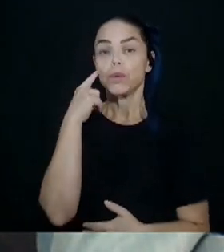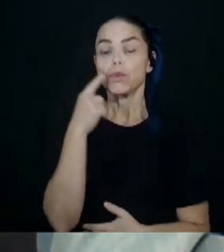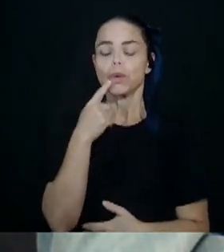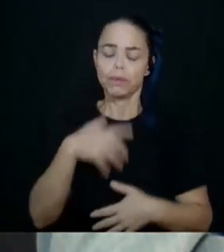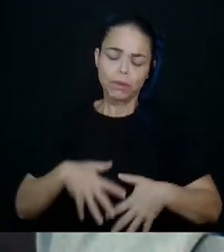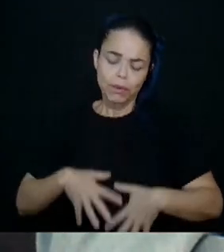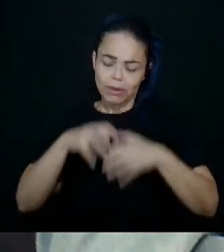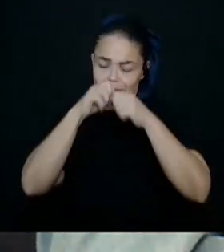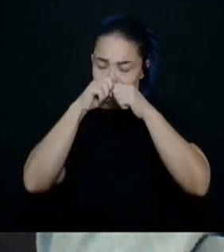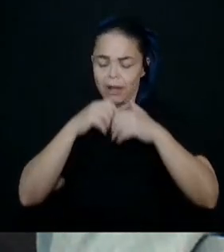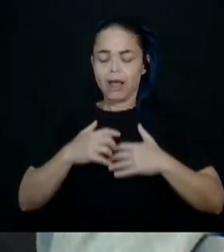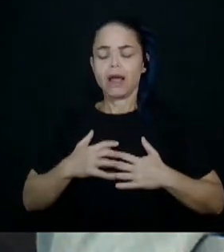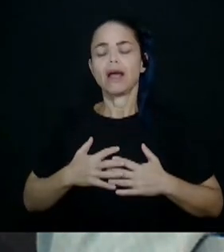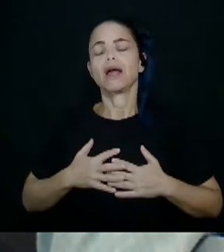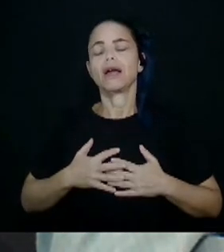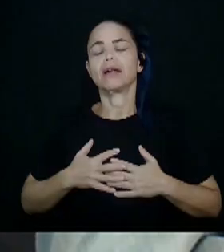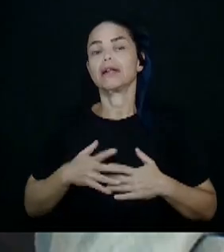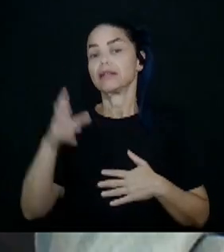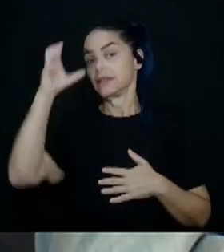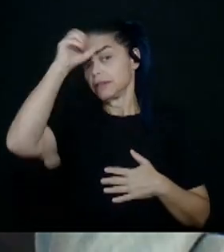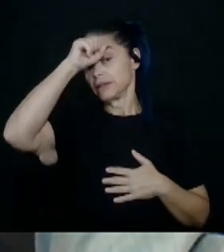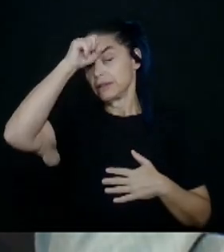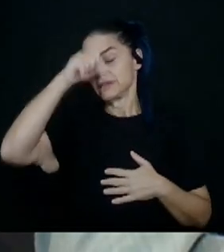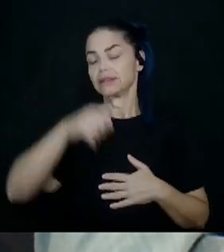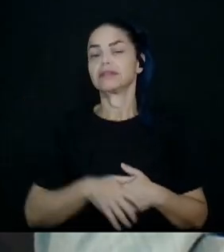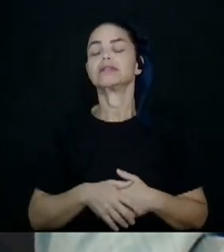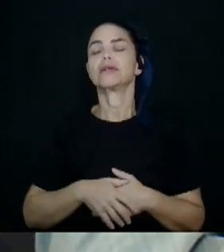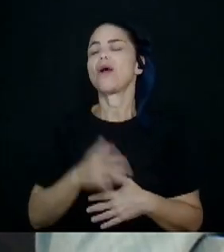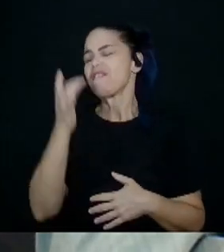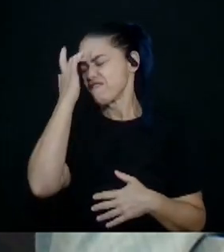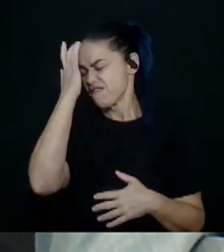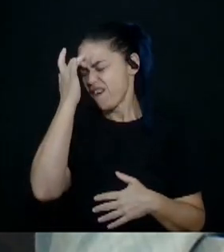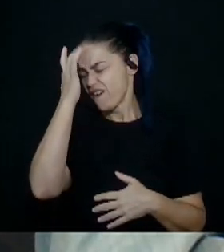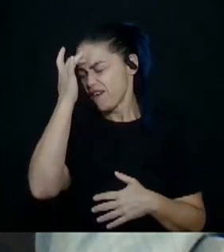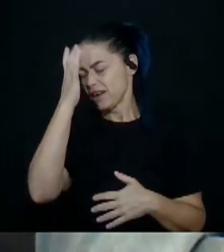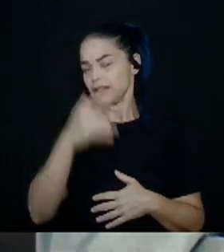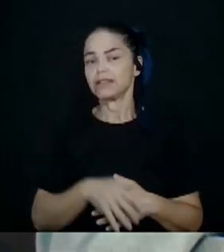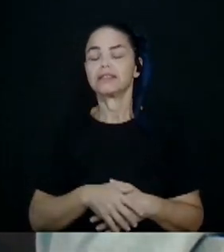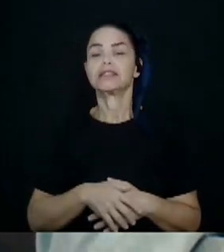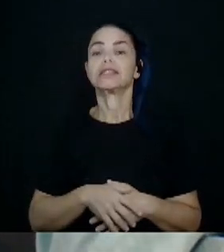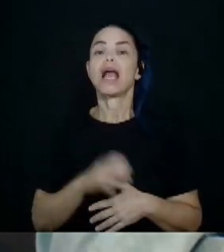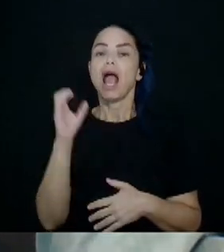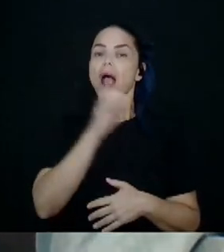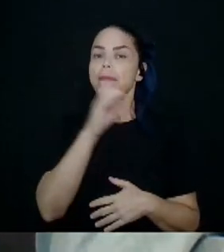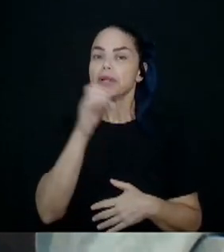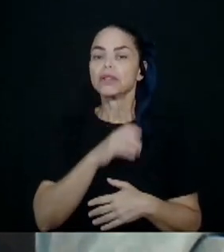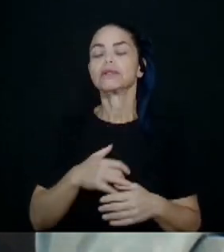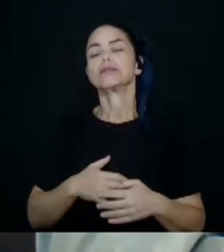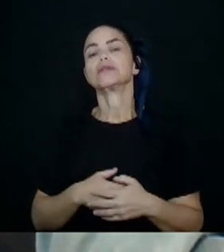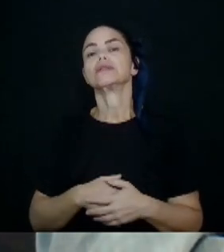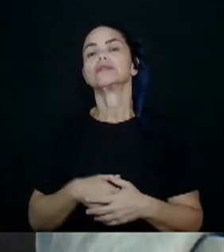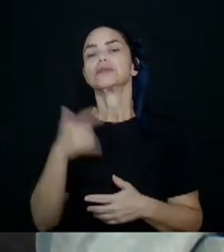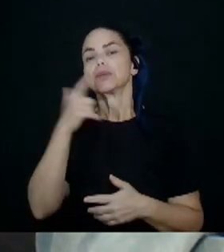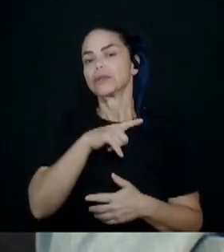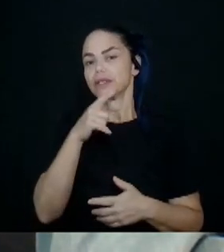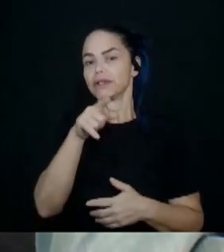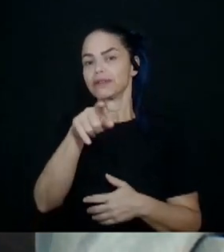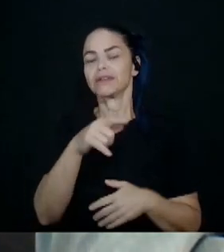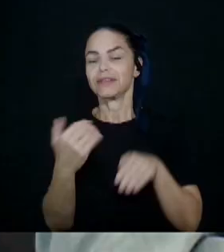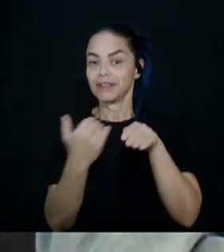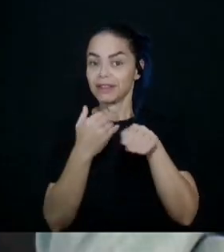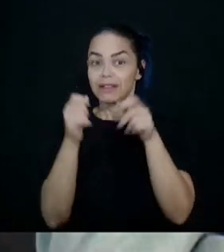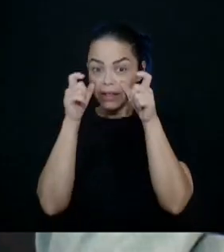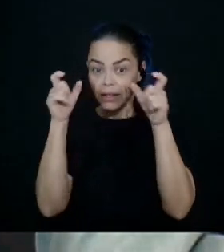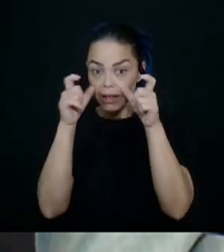importante que você aprenda essa técnica, é muito fácil, né? É em questões de segundos, dá para fazer no trânsito com atenção. Então, a gente